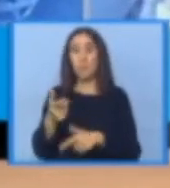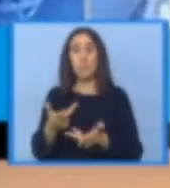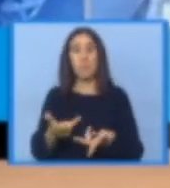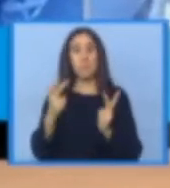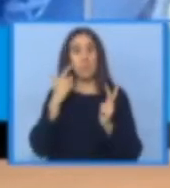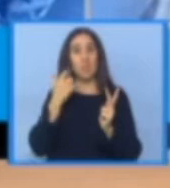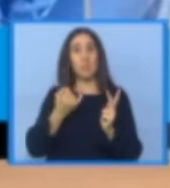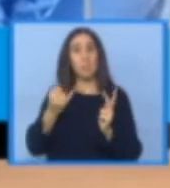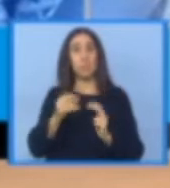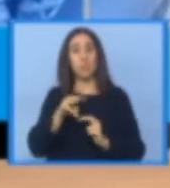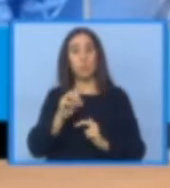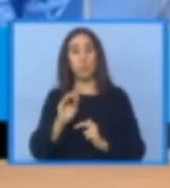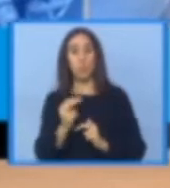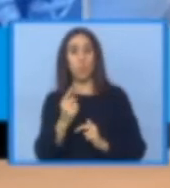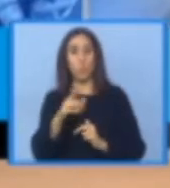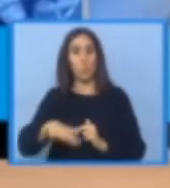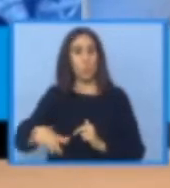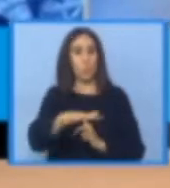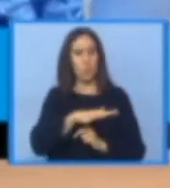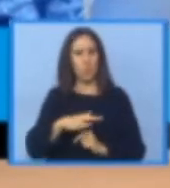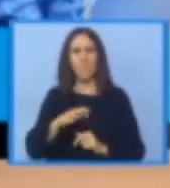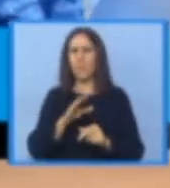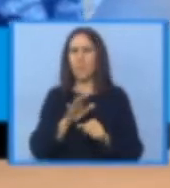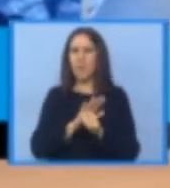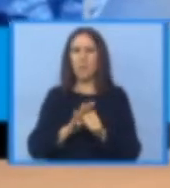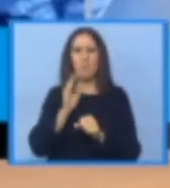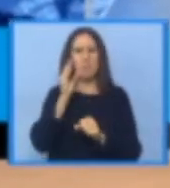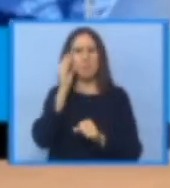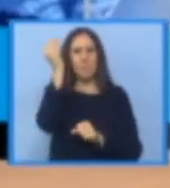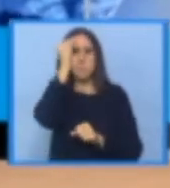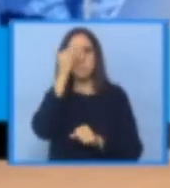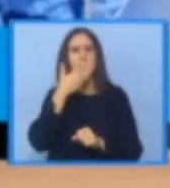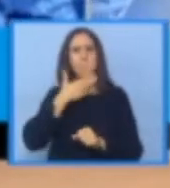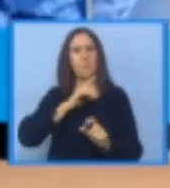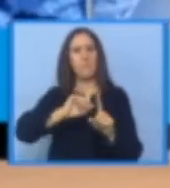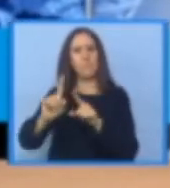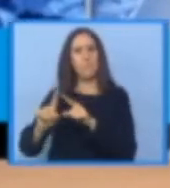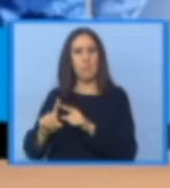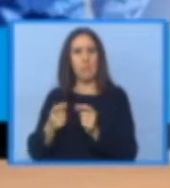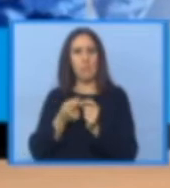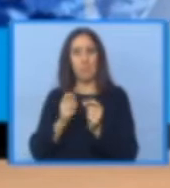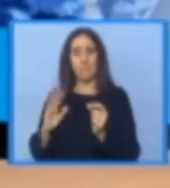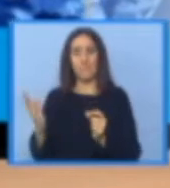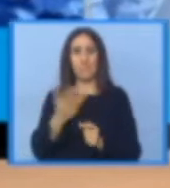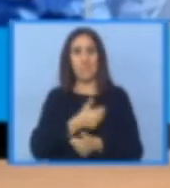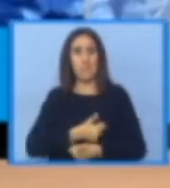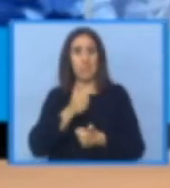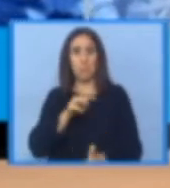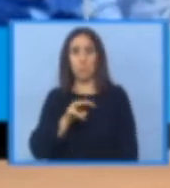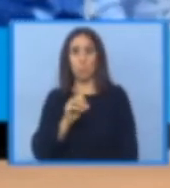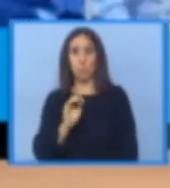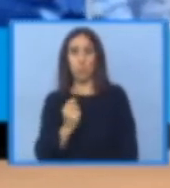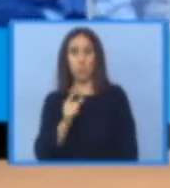libertação de Mossul e toda esta zona, portanto, são várias as aldeias e vilas ali à volta da cidade de Mossul que